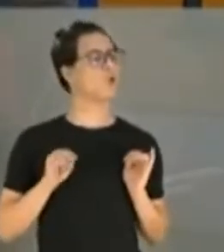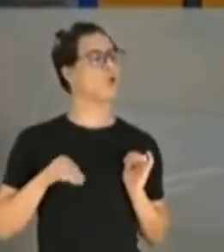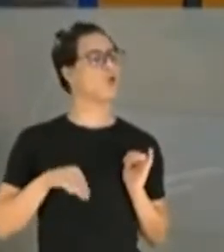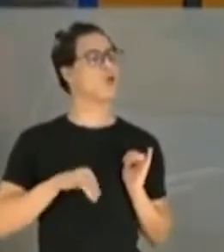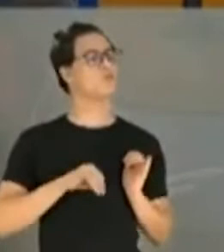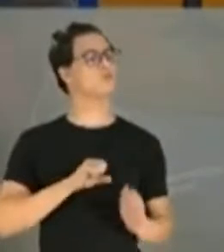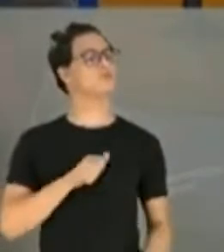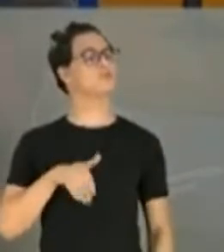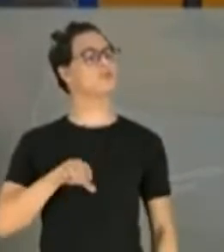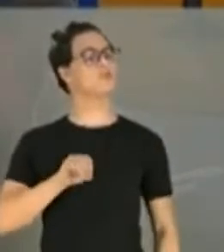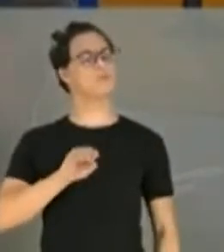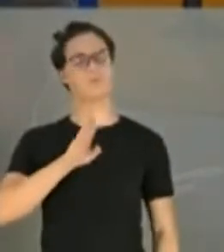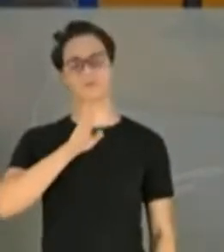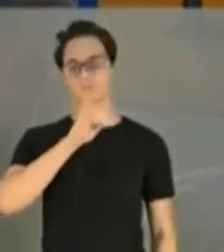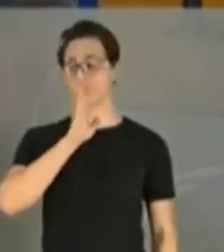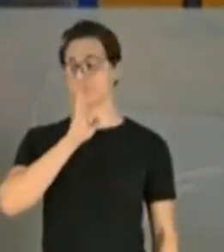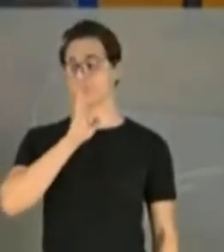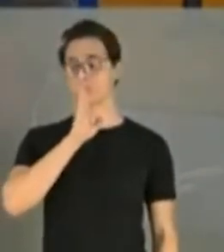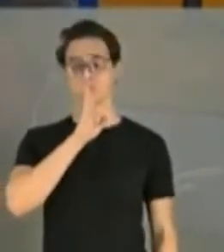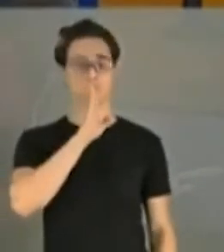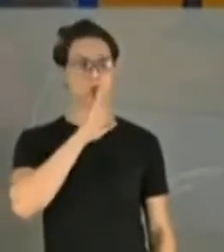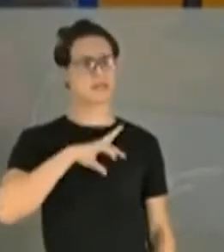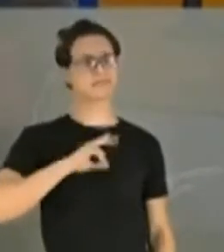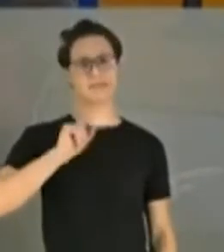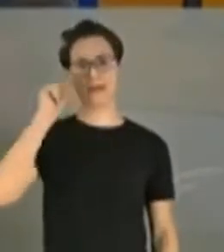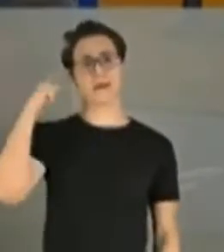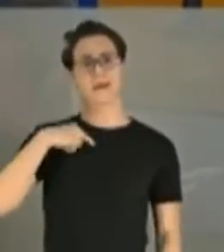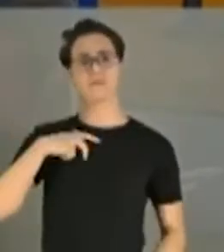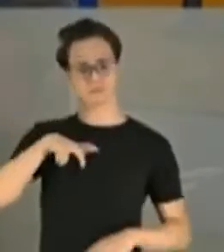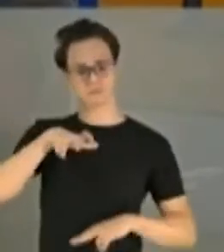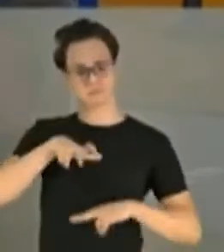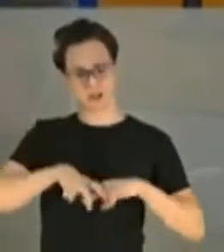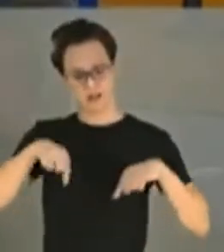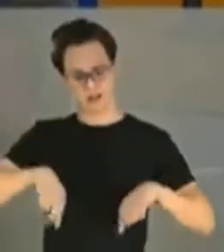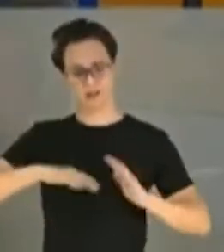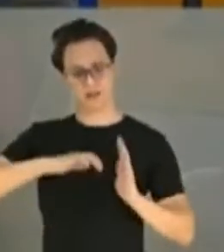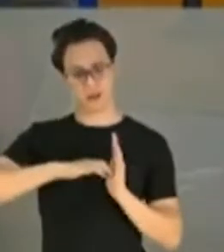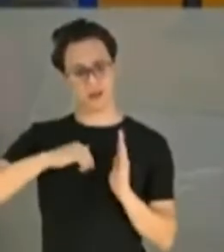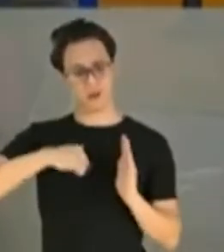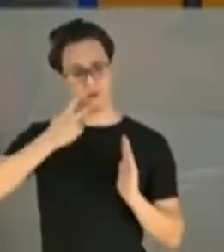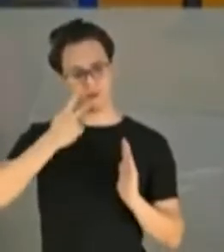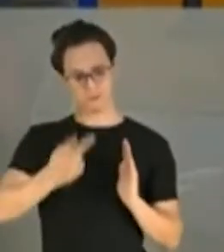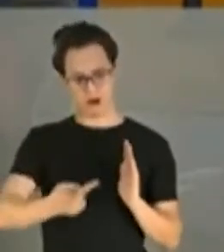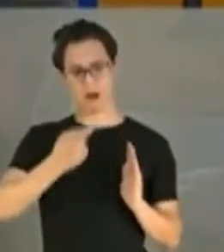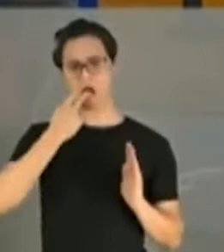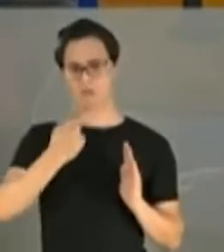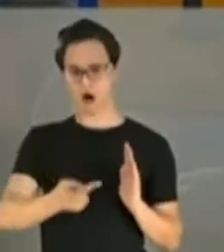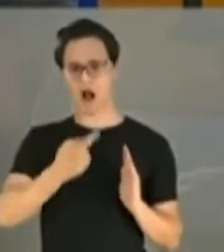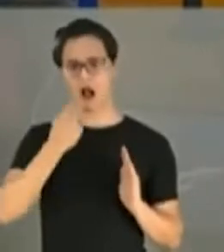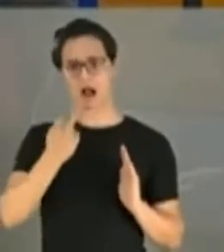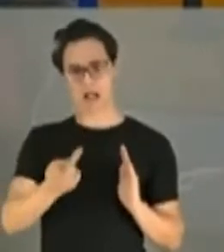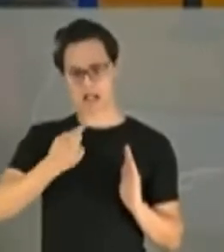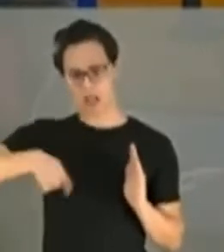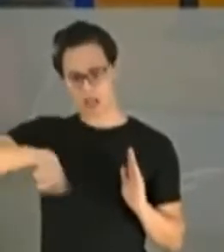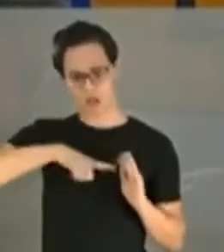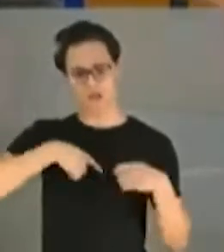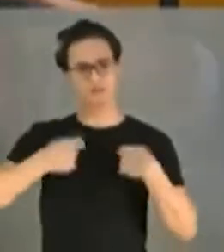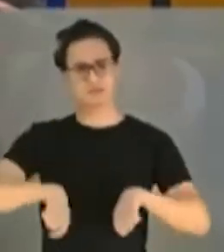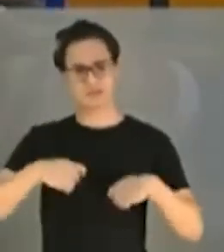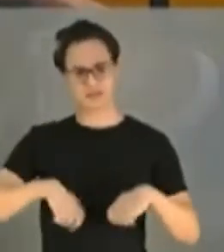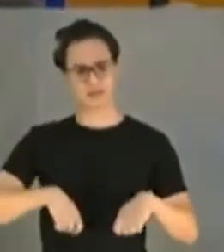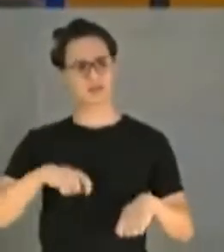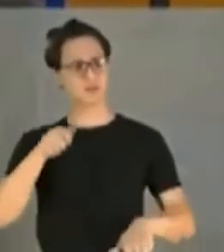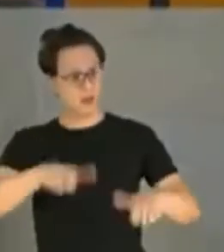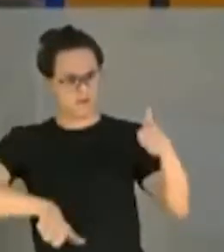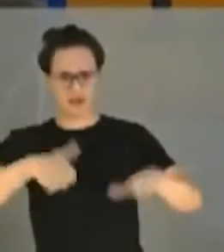em silêncio. Desde que eu assumi essa cadeira no Senado Federal, eu falo que nós precisamos deliberar, não quer dizer que vai